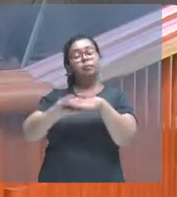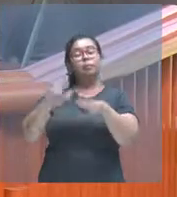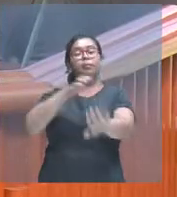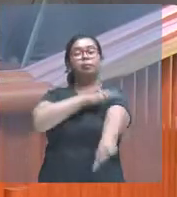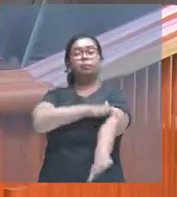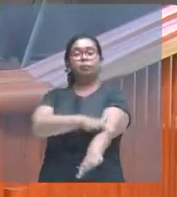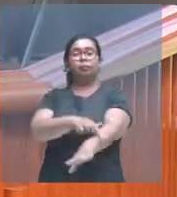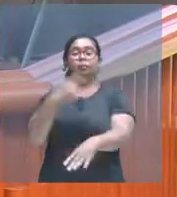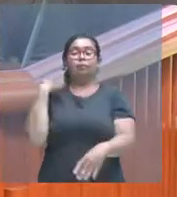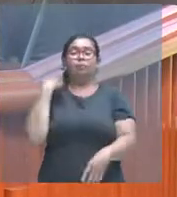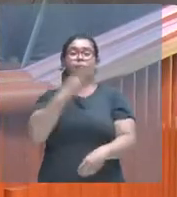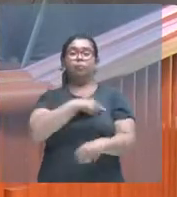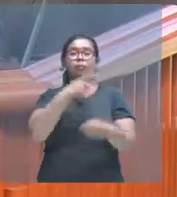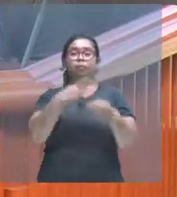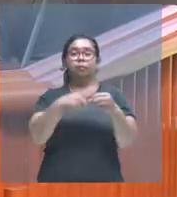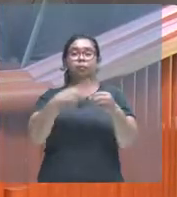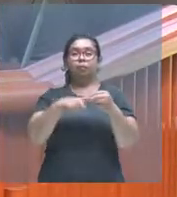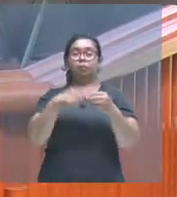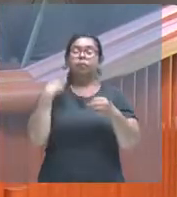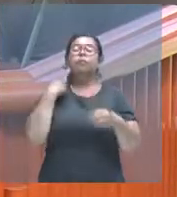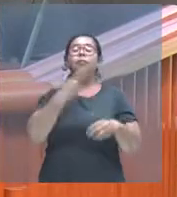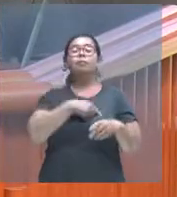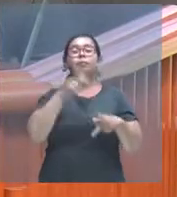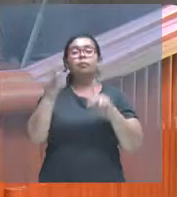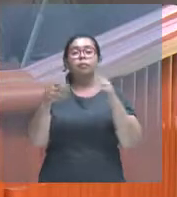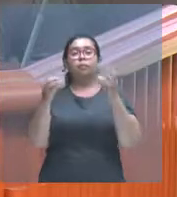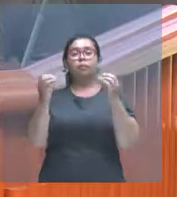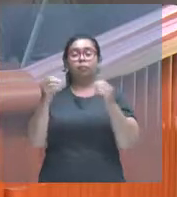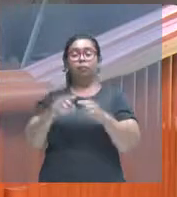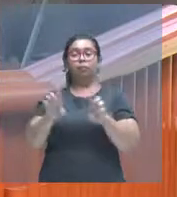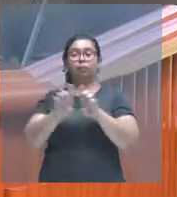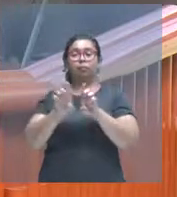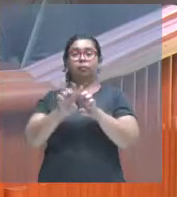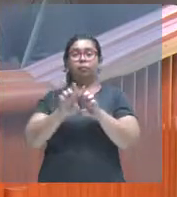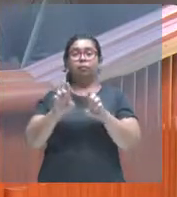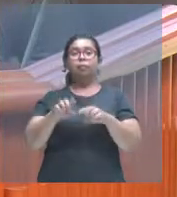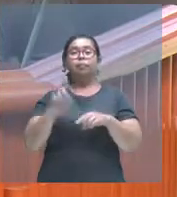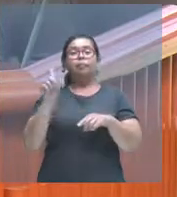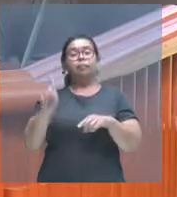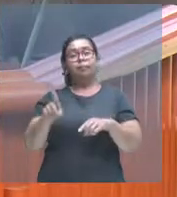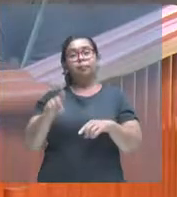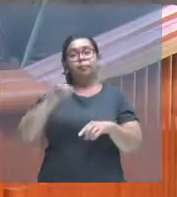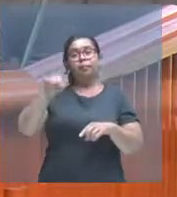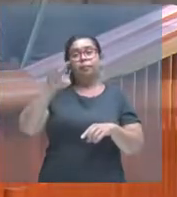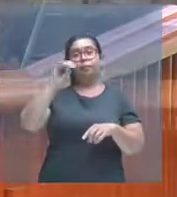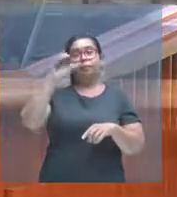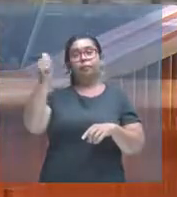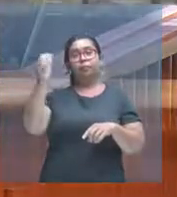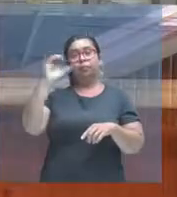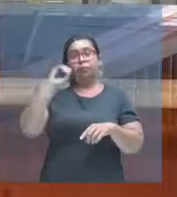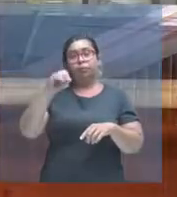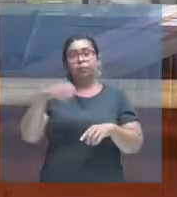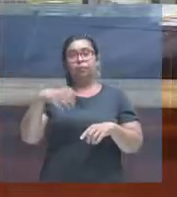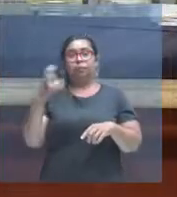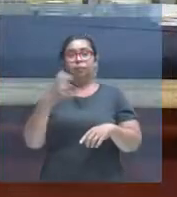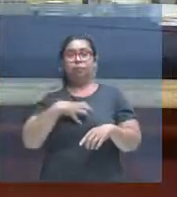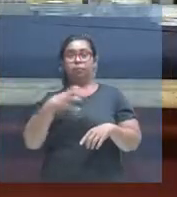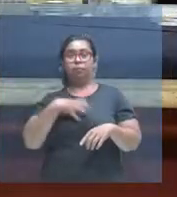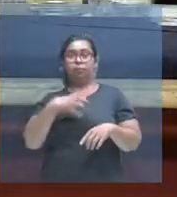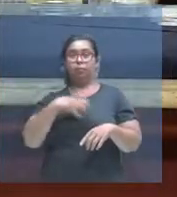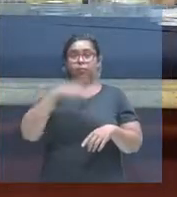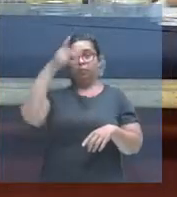nossa cidade e nosso povo, como é o caso do senhor João Gonçalves Lima, conhecido carinhosamente como João